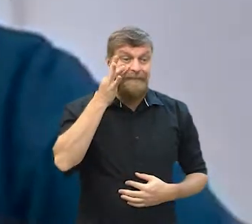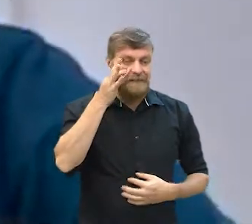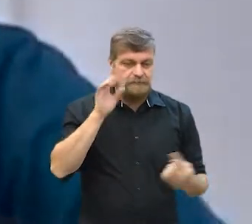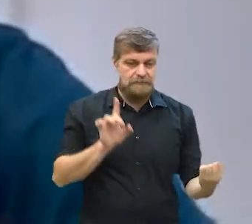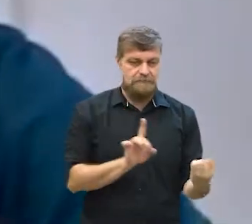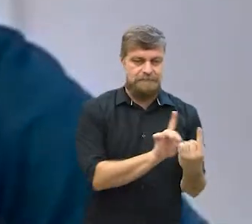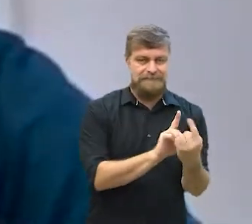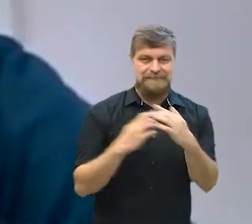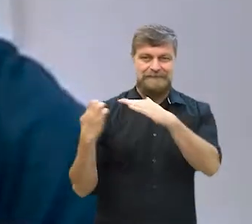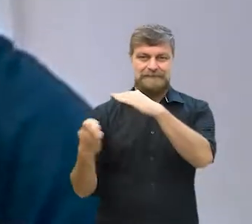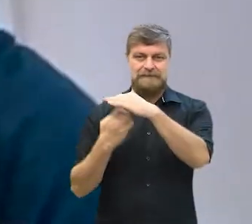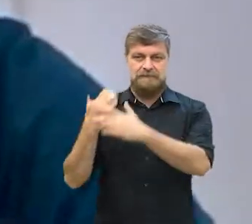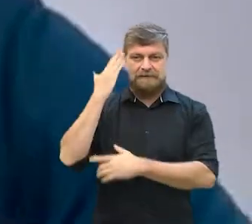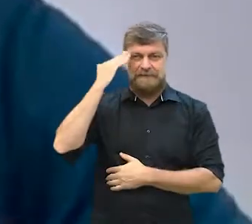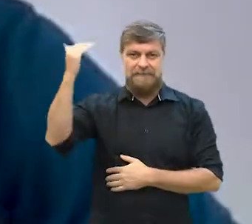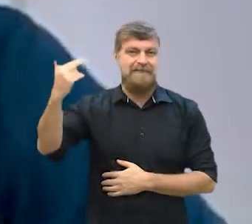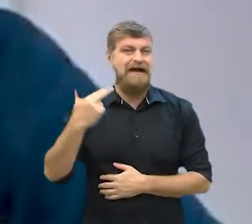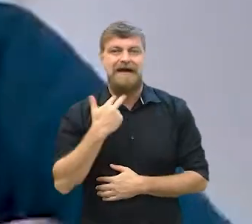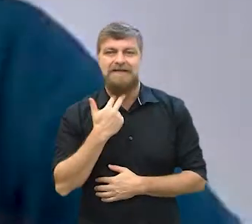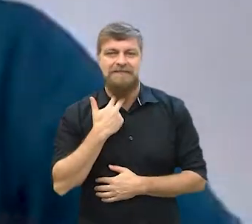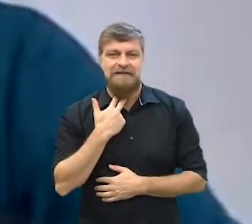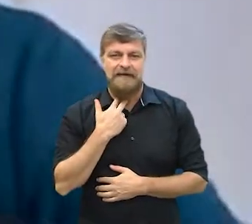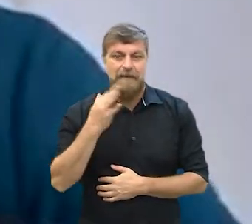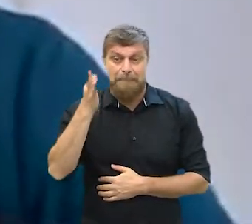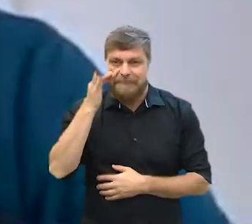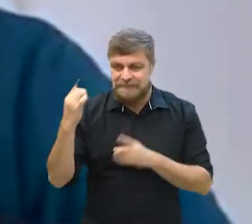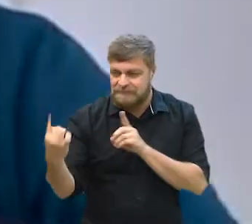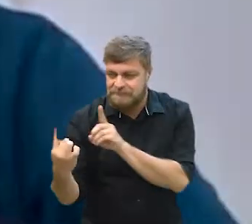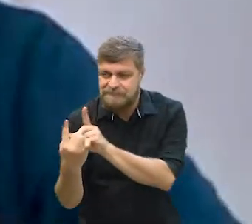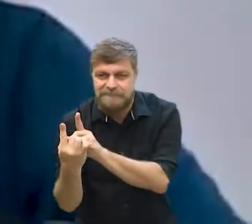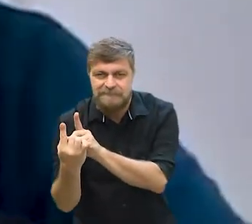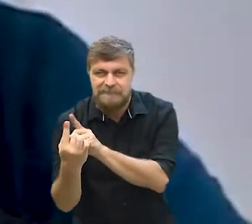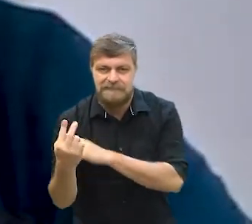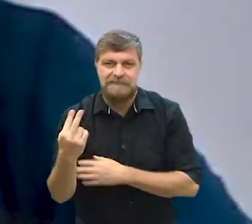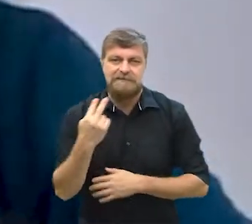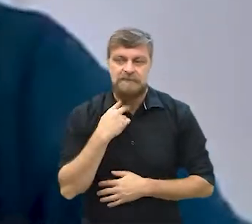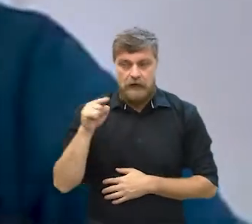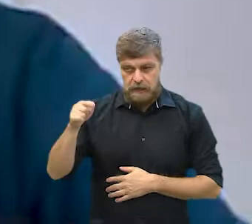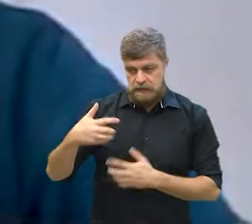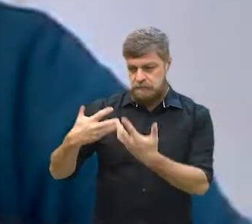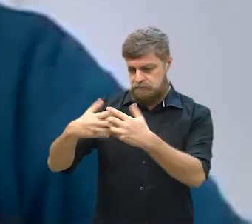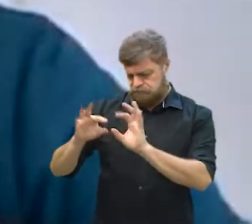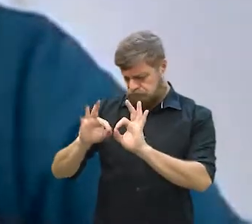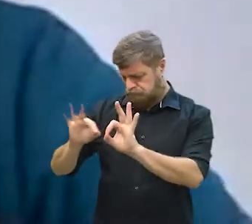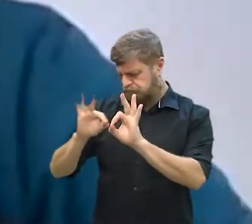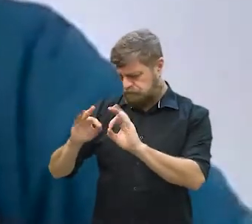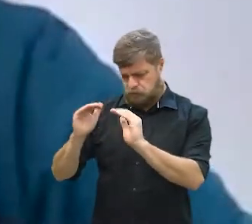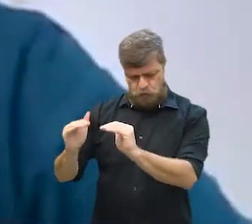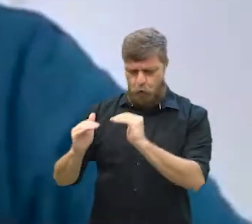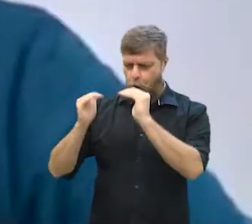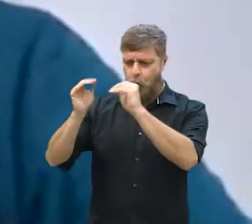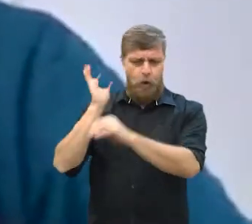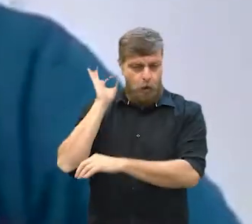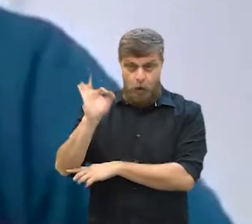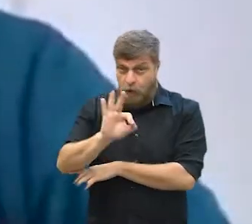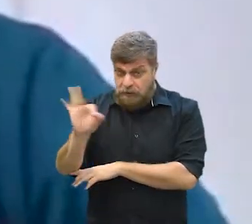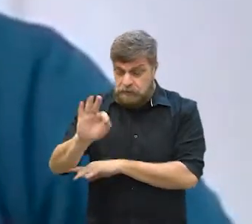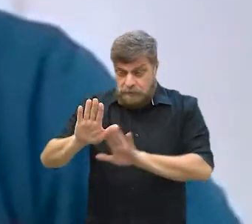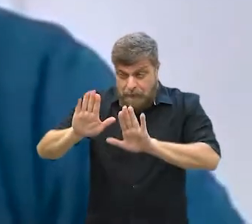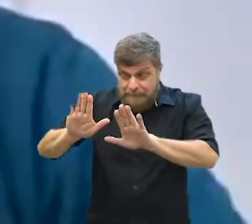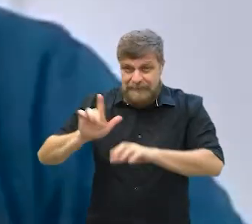que essas empresas grandes, elas não conseguem devido ao número, elas são excelentes no que fazem, sem dúvida nenhuma,